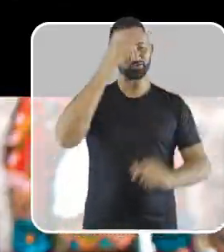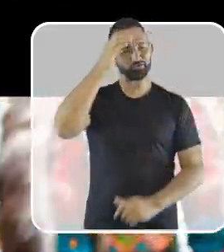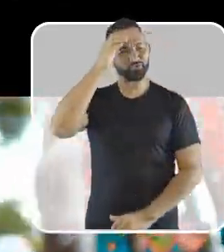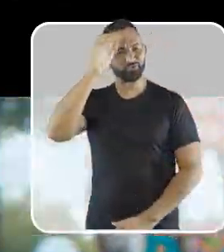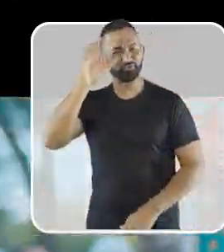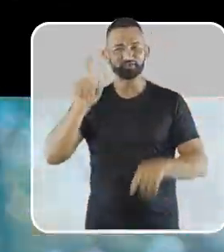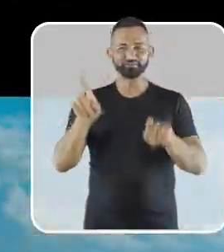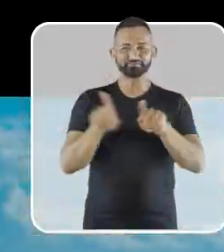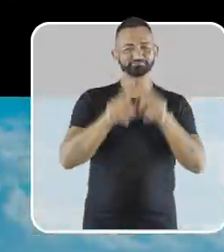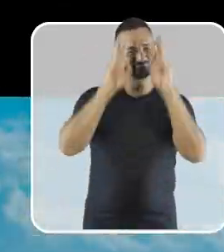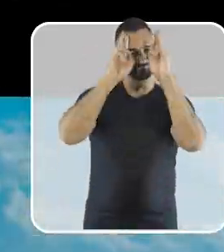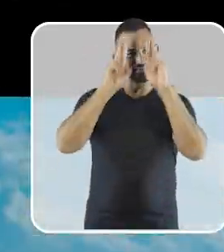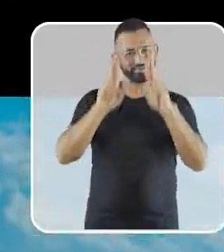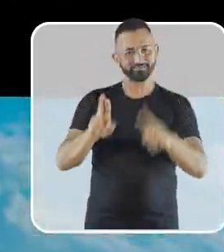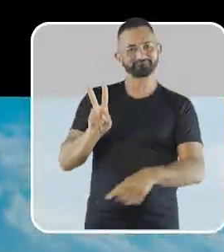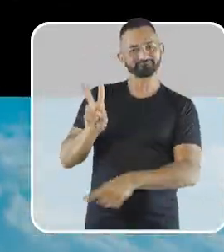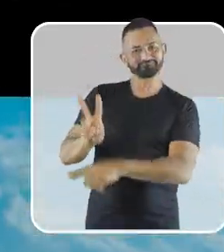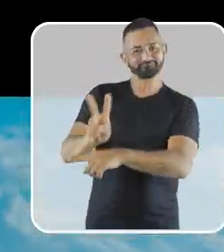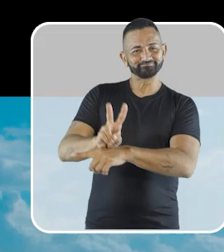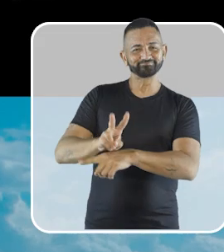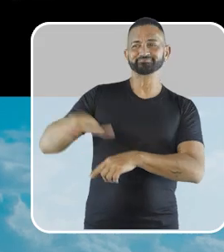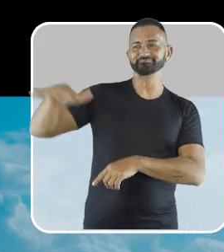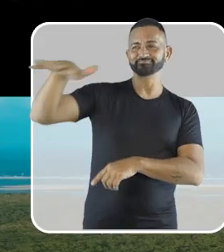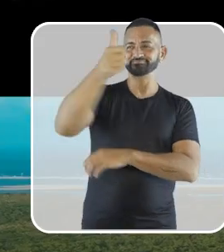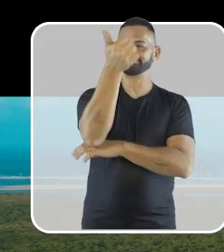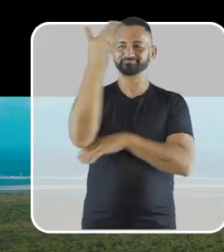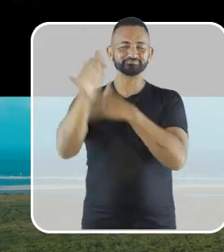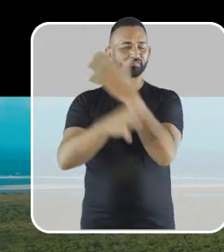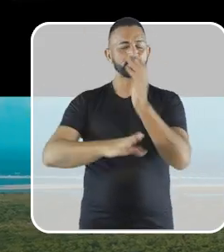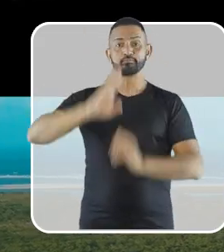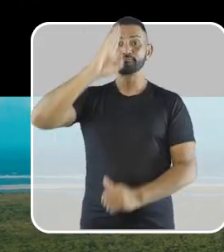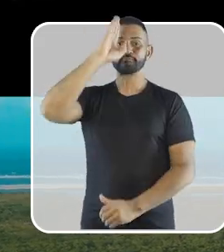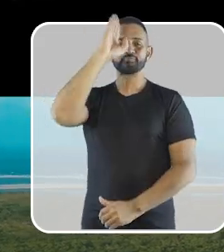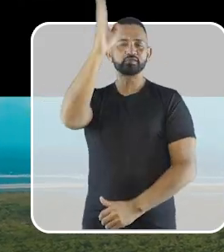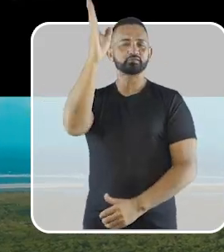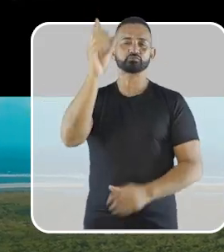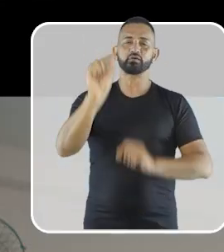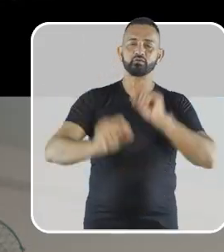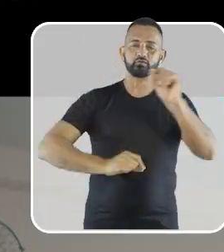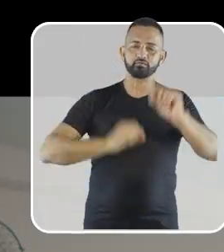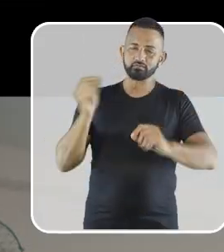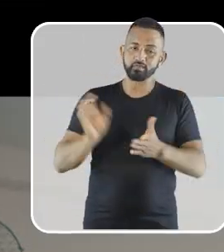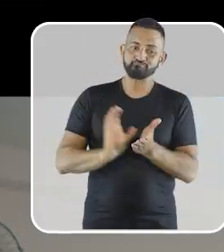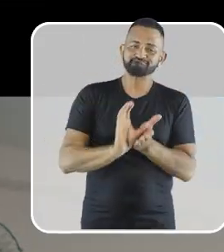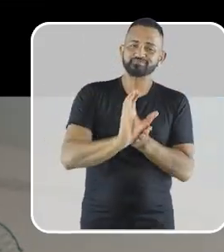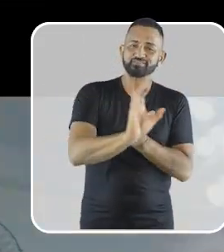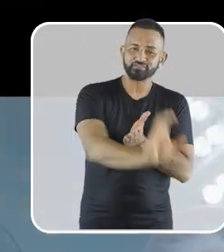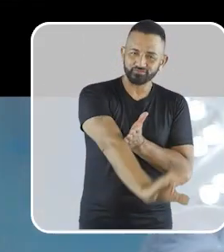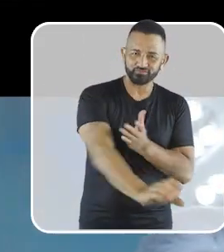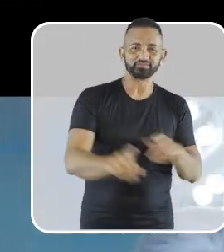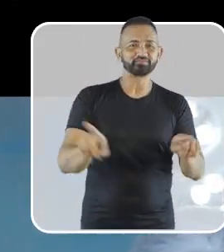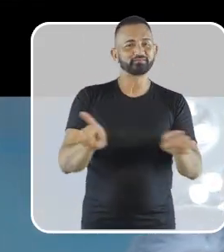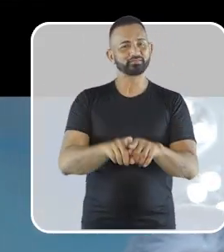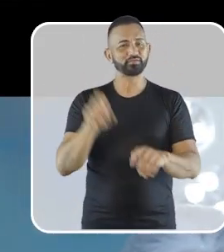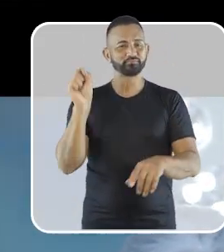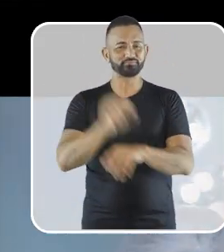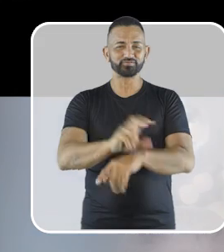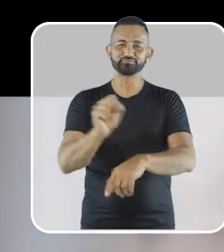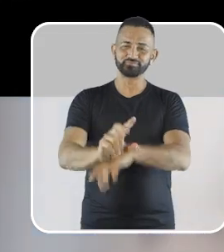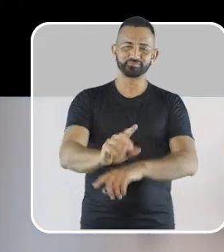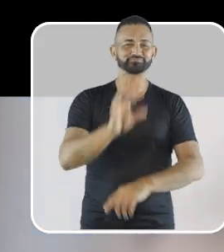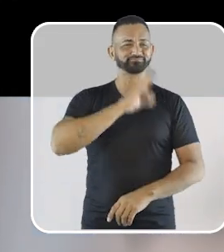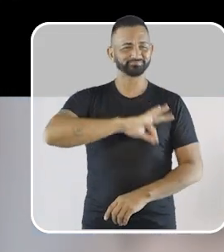culturais e o respeito e preservação do meio ambiente são fundamentais na busca por mais investimentos, geração de